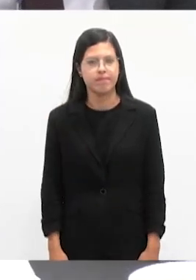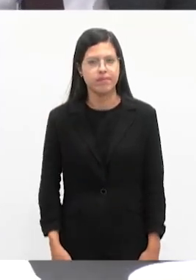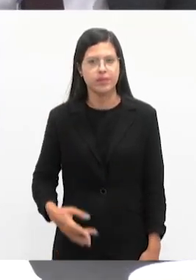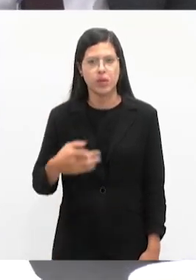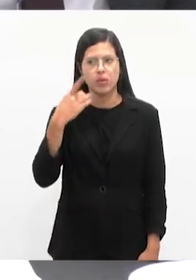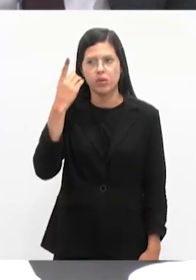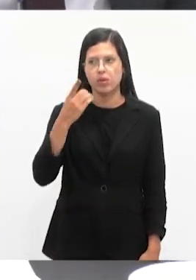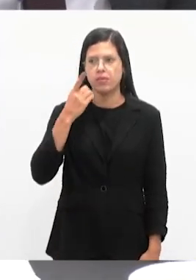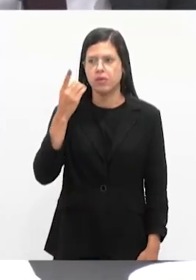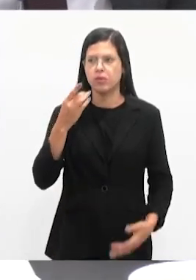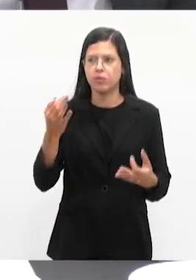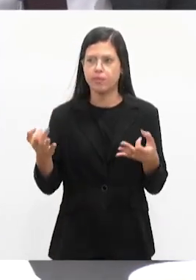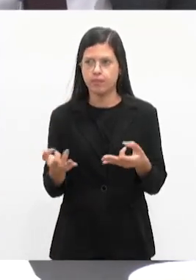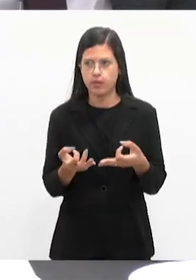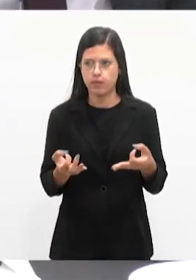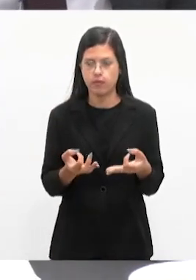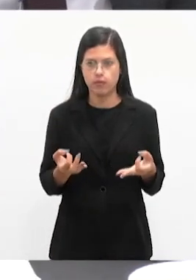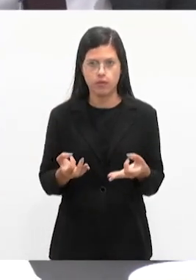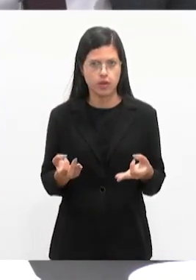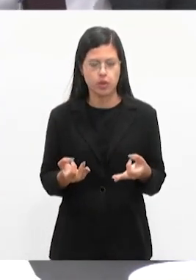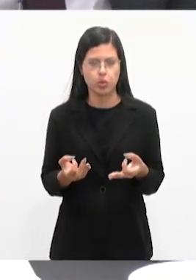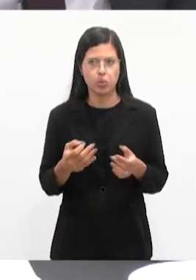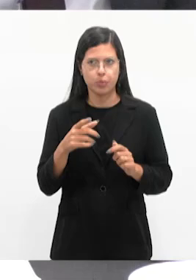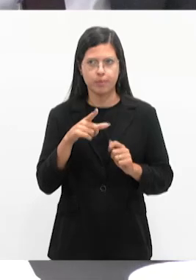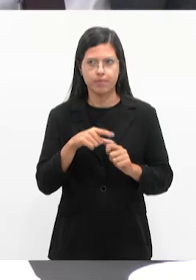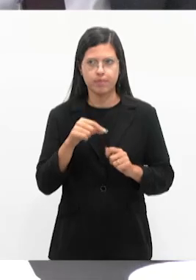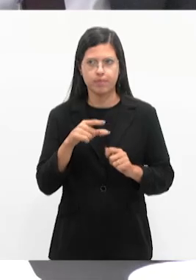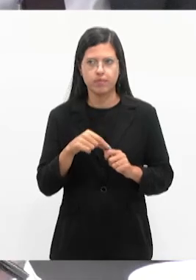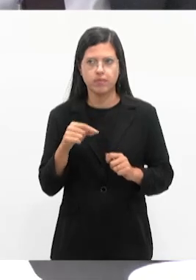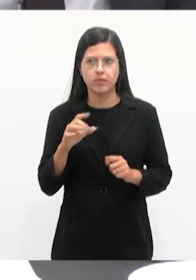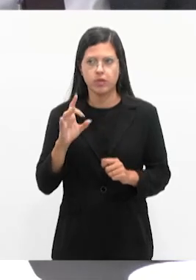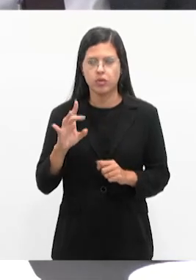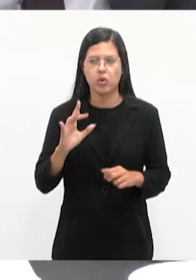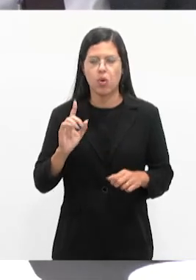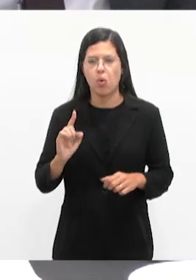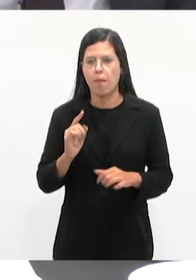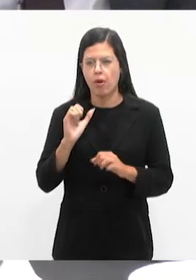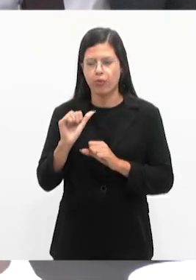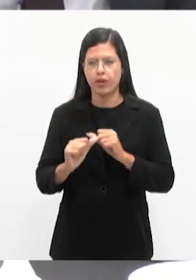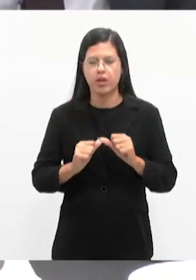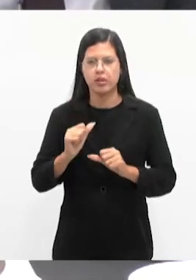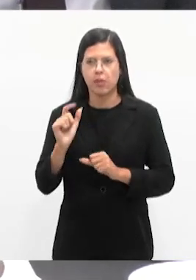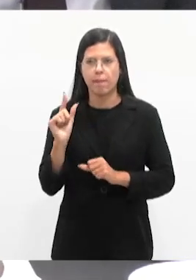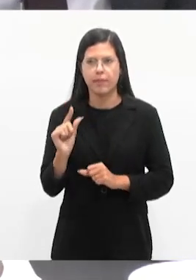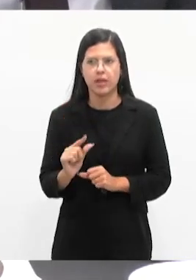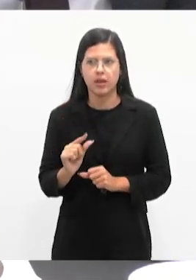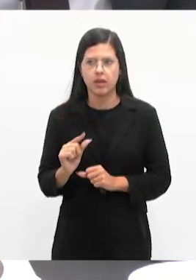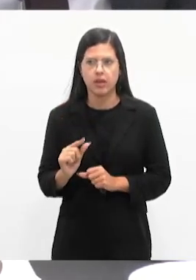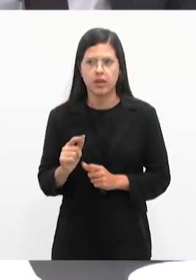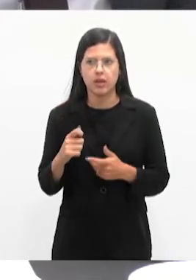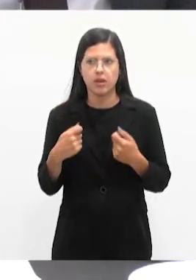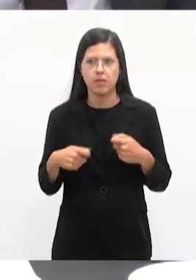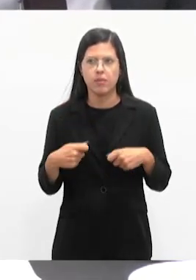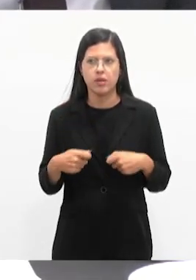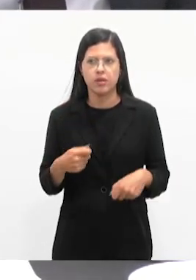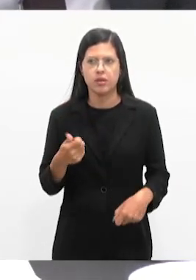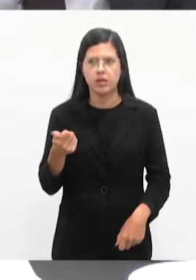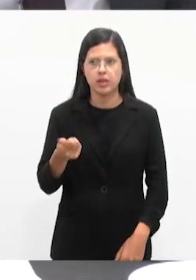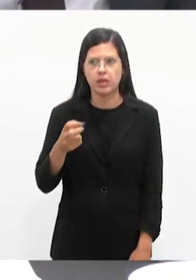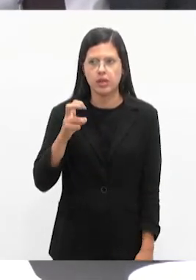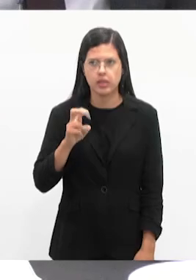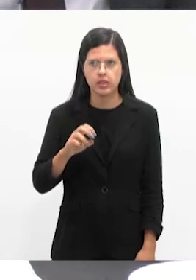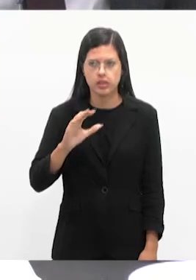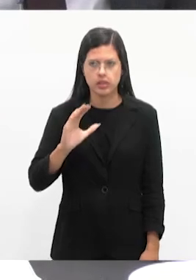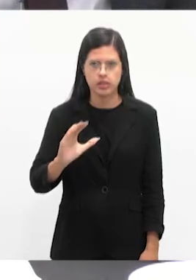deputado, perfeito na questão do artigo. Há só uma alteração pequena, que precisa ser 15C e não